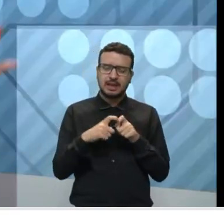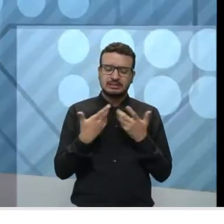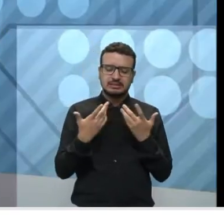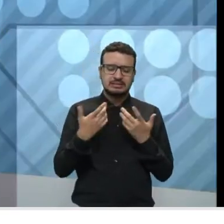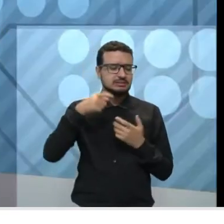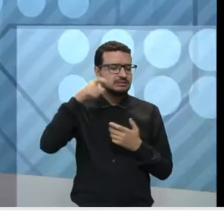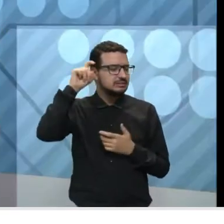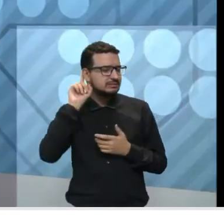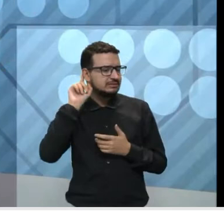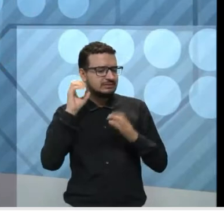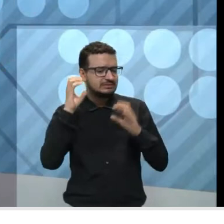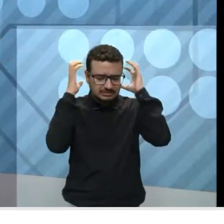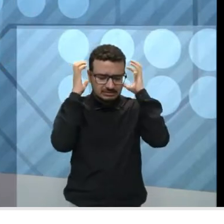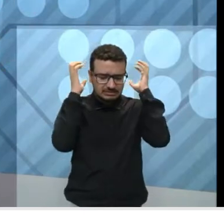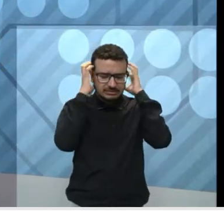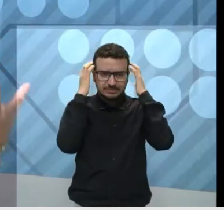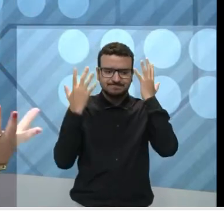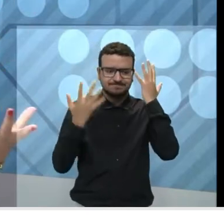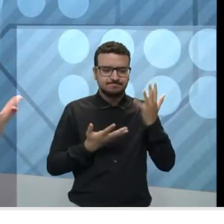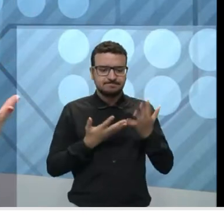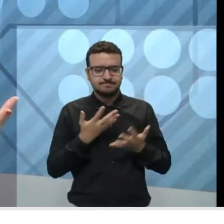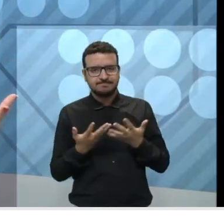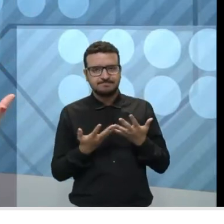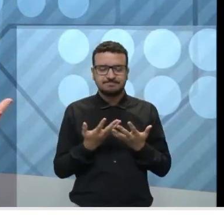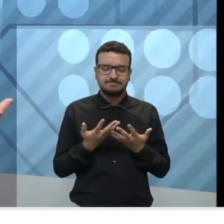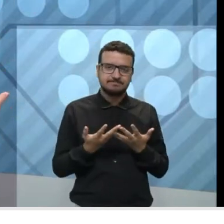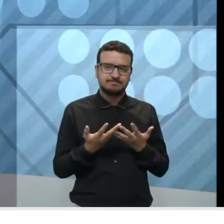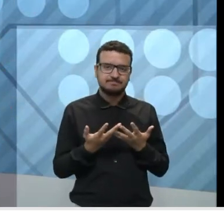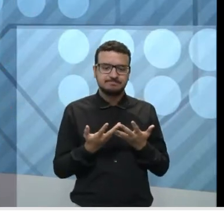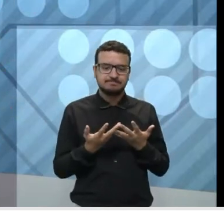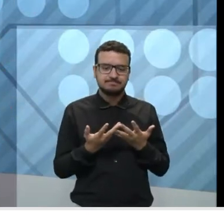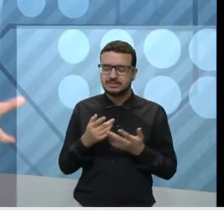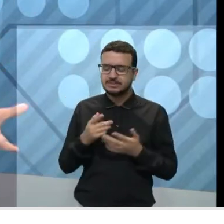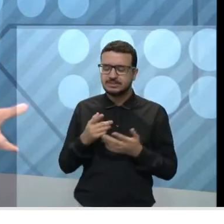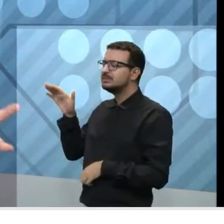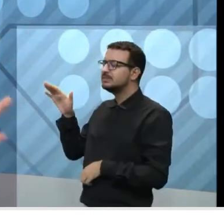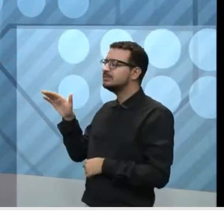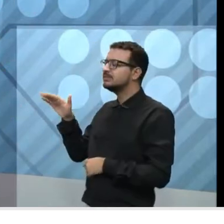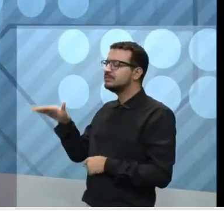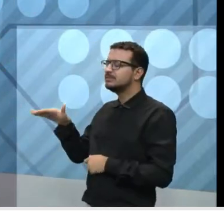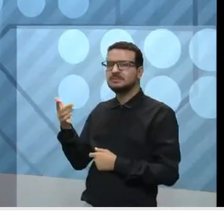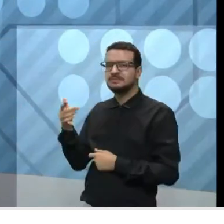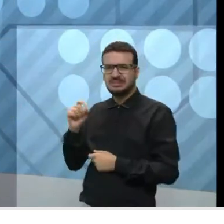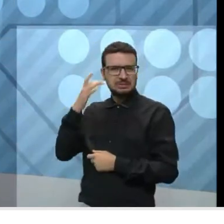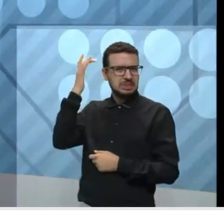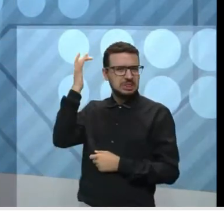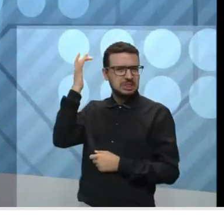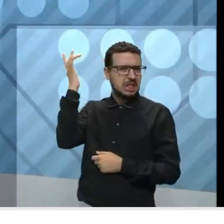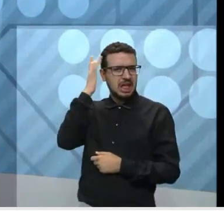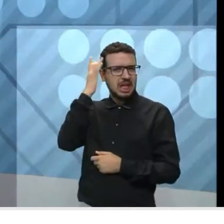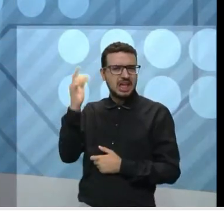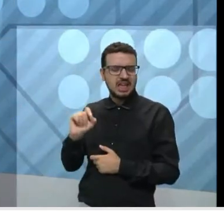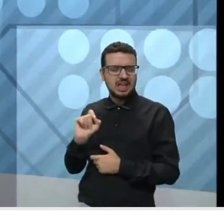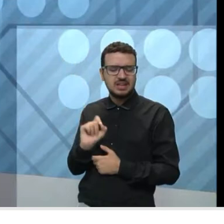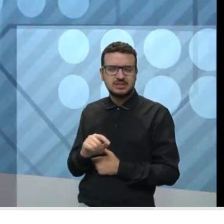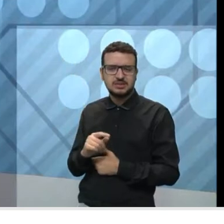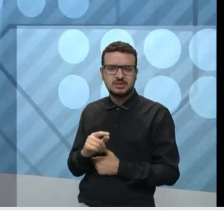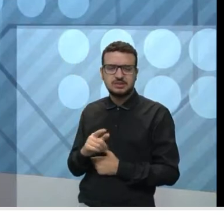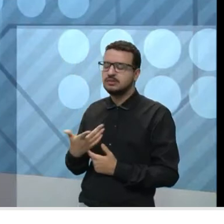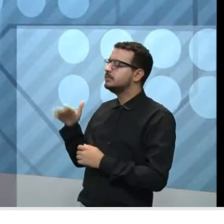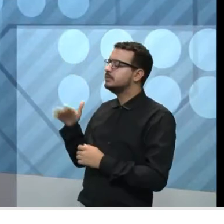esse diagnóstico, que para ela ficou um palavrão, né? O que é neurosensorial, enfim. Então, a professora Clarice vai tentar